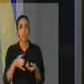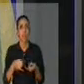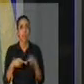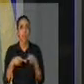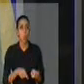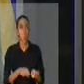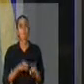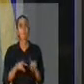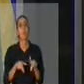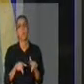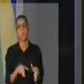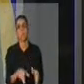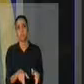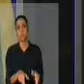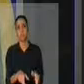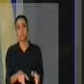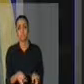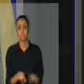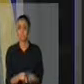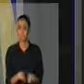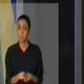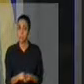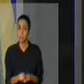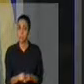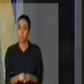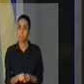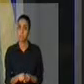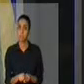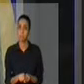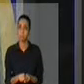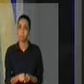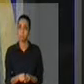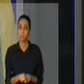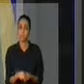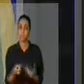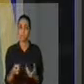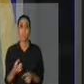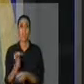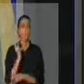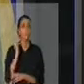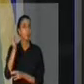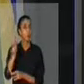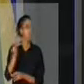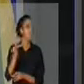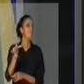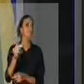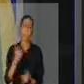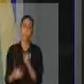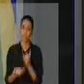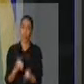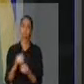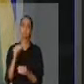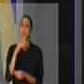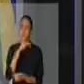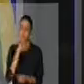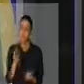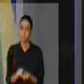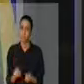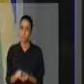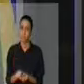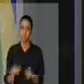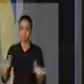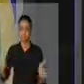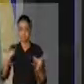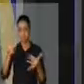dessa epidemia atual e o cenário desfavorável para os próximos anos. Agradeço a atenção de todos e muito